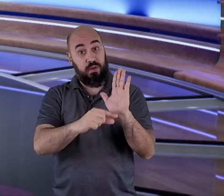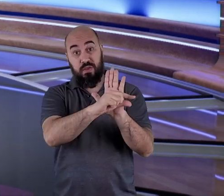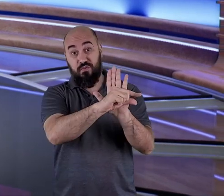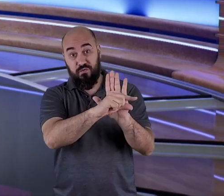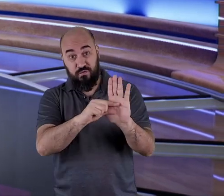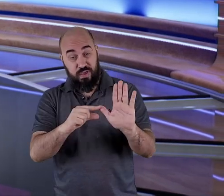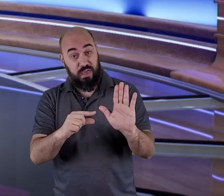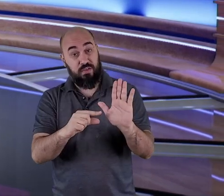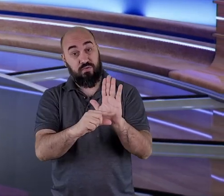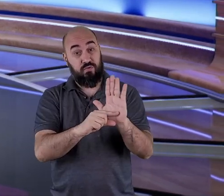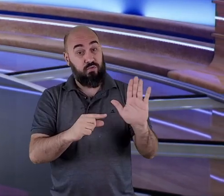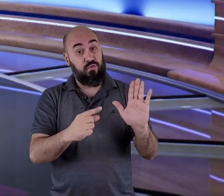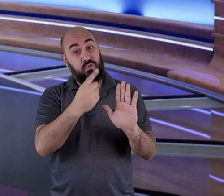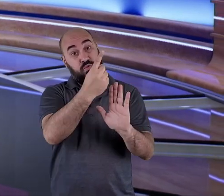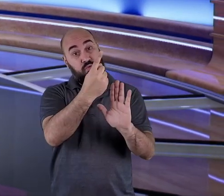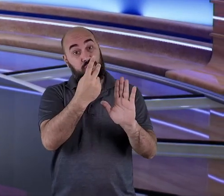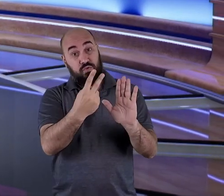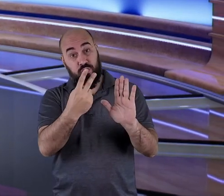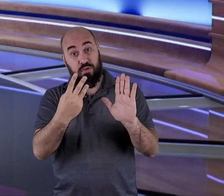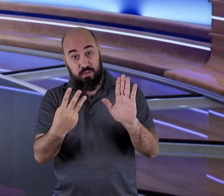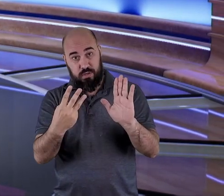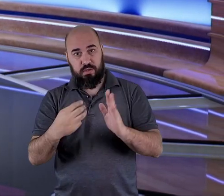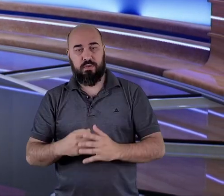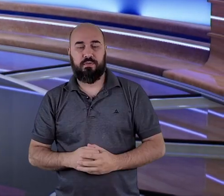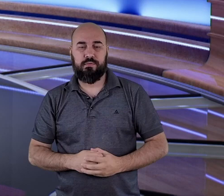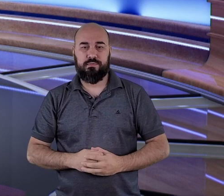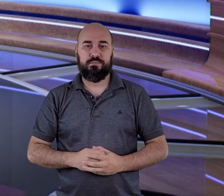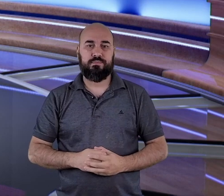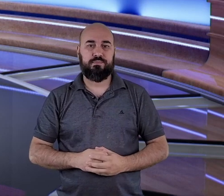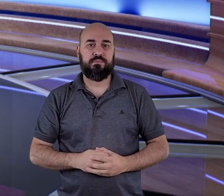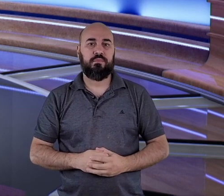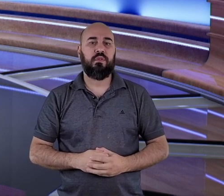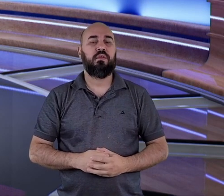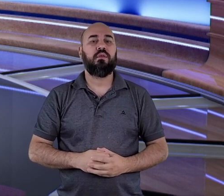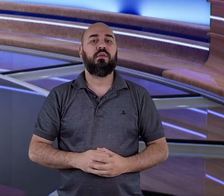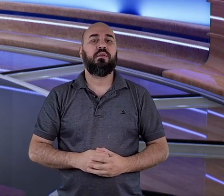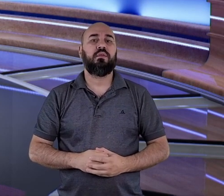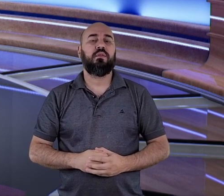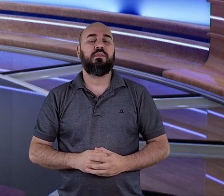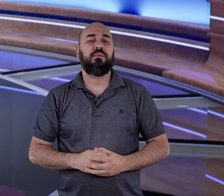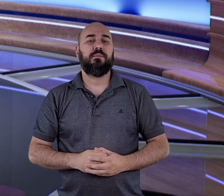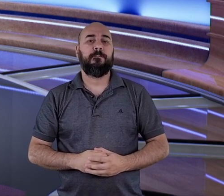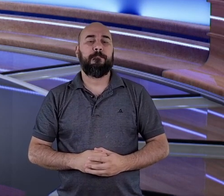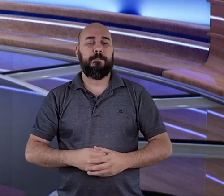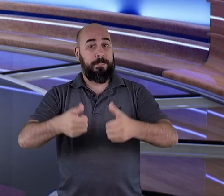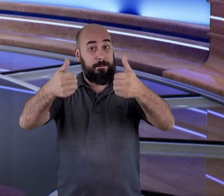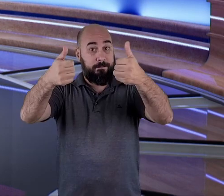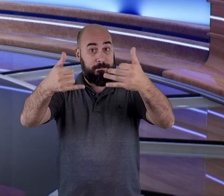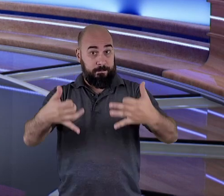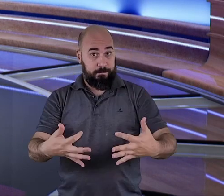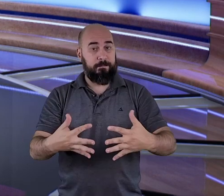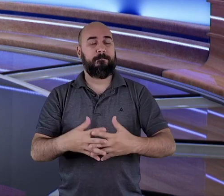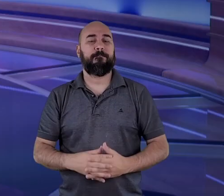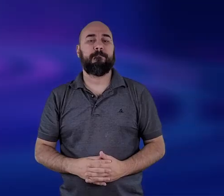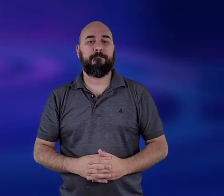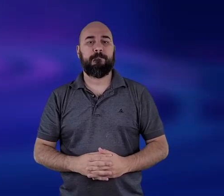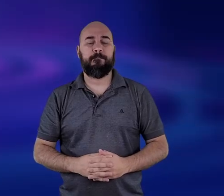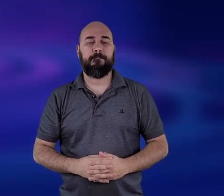os 3 primeiros versículos deste capítulo. Apocalipse capítulo 20, versos 1, 2 e 3. Diz